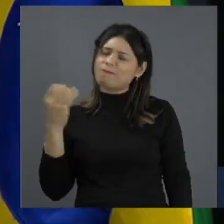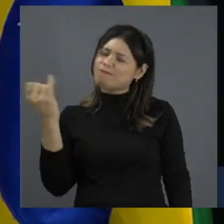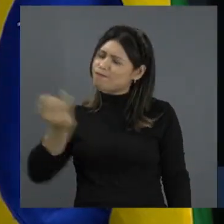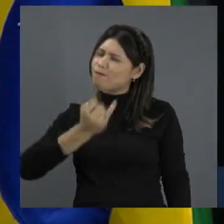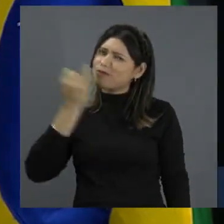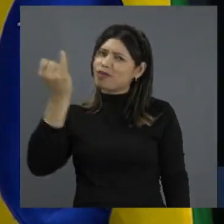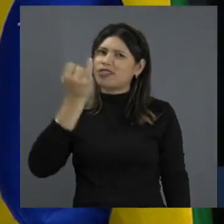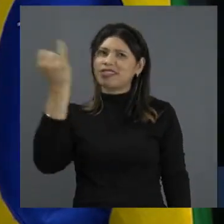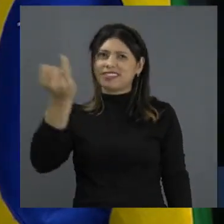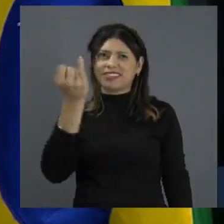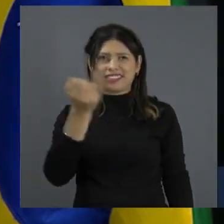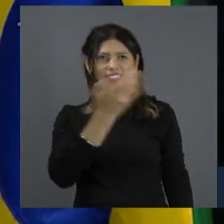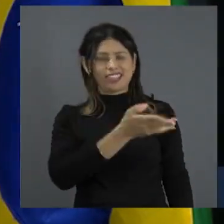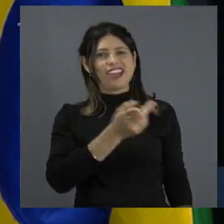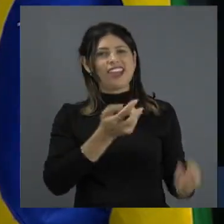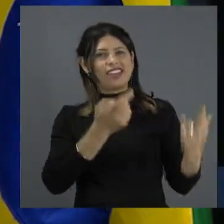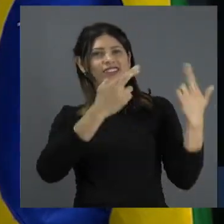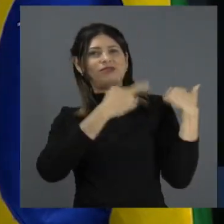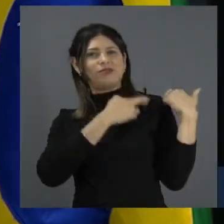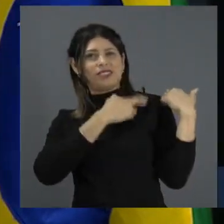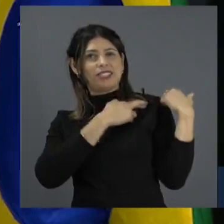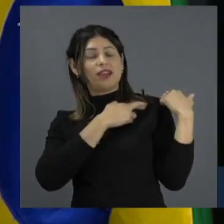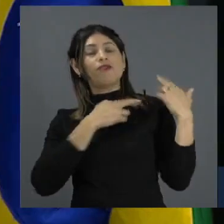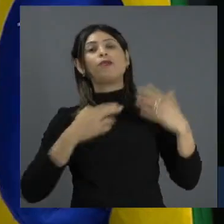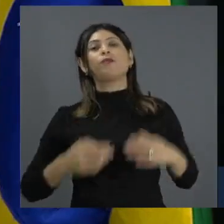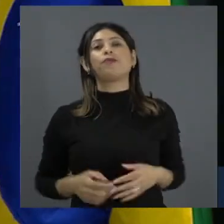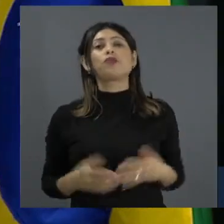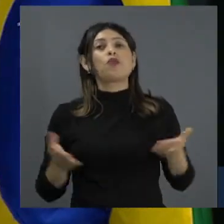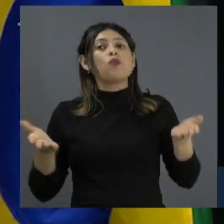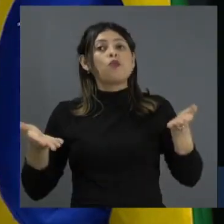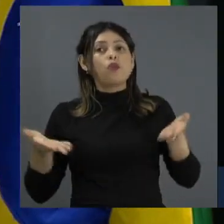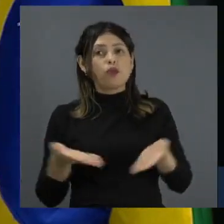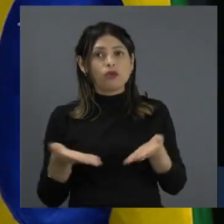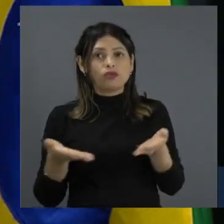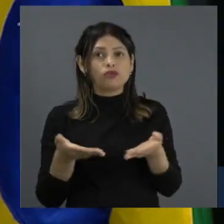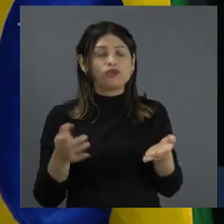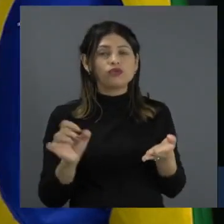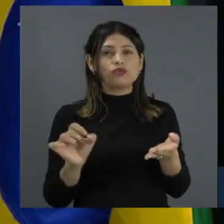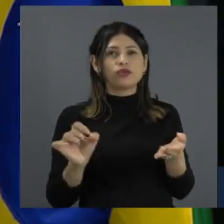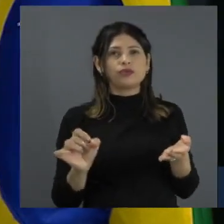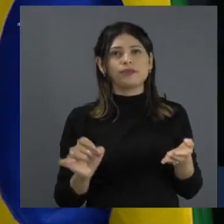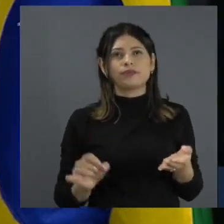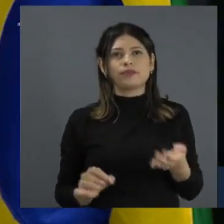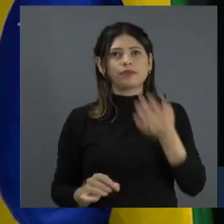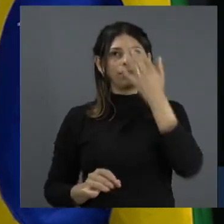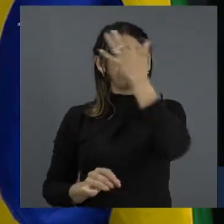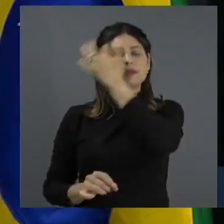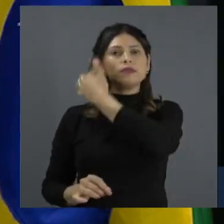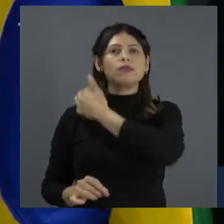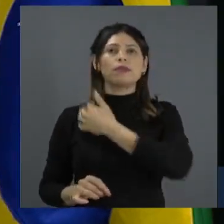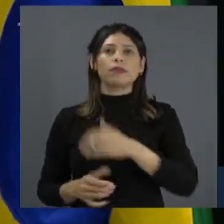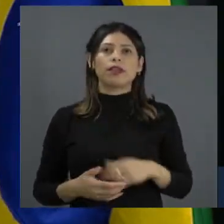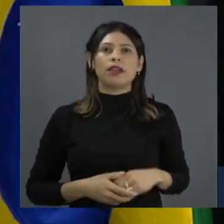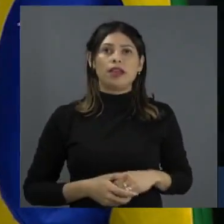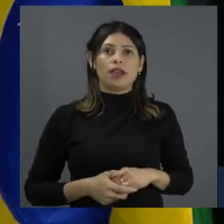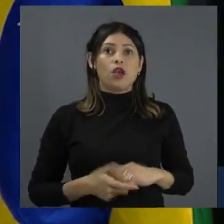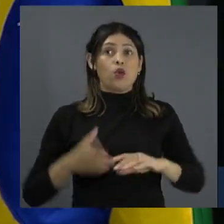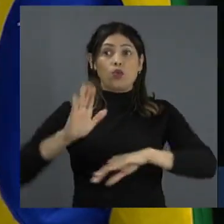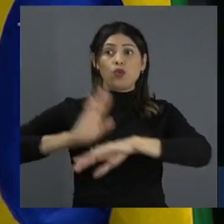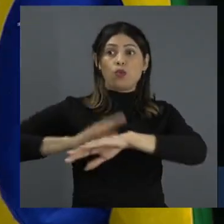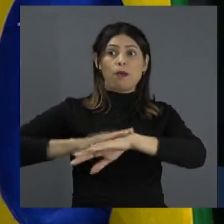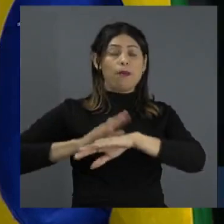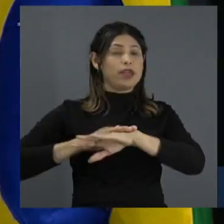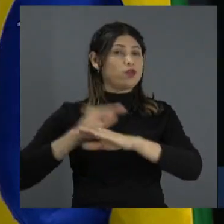senhor, socialmente responsáveis. Porque hoje foi tirado de pauta na última hora